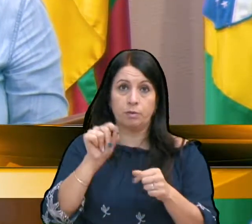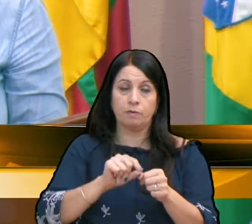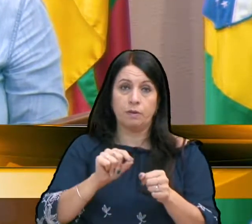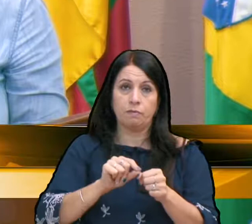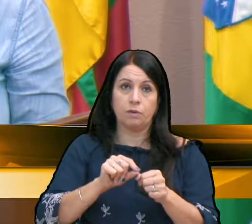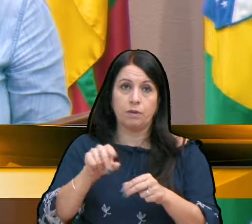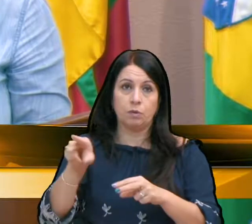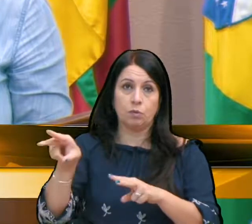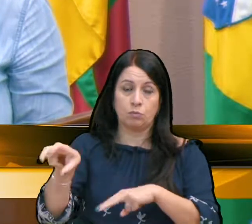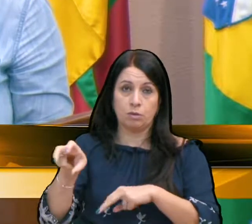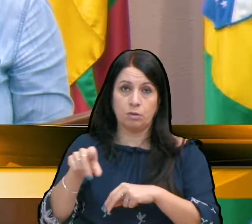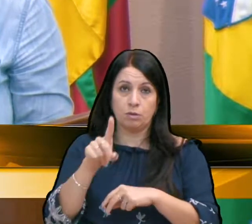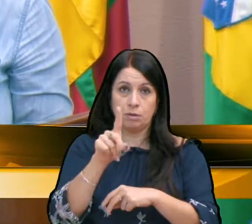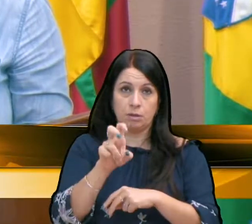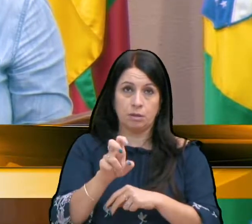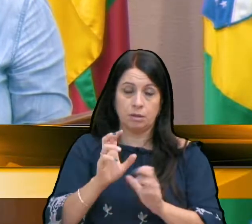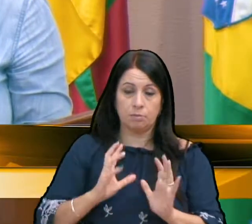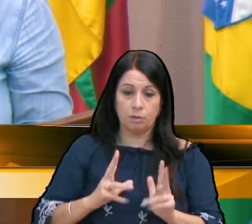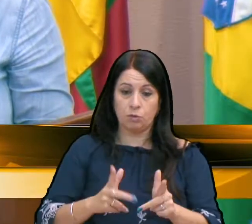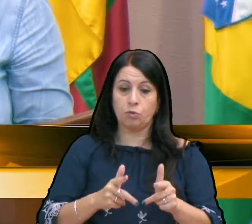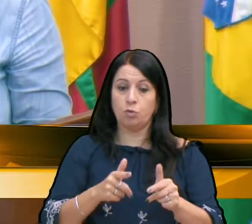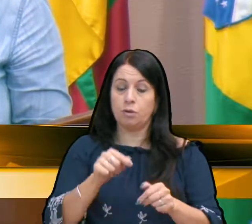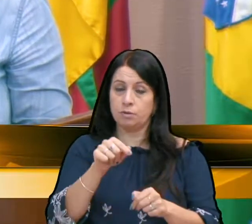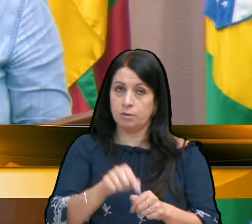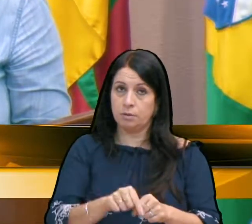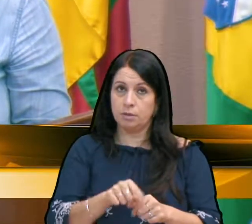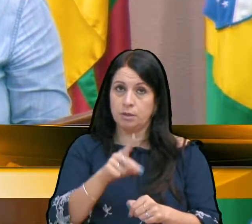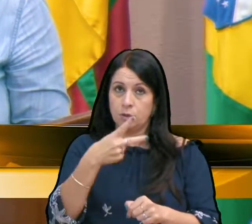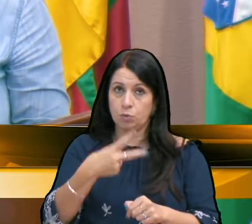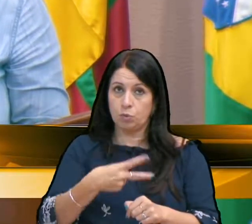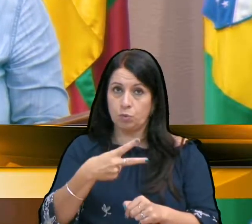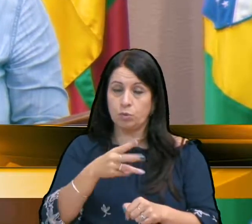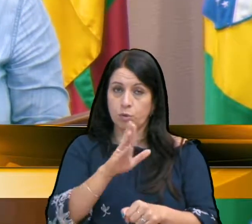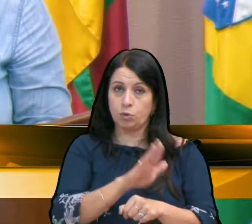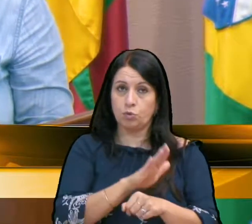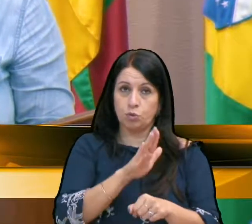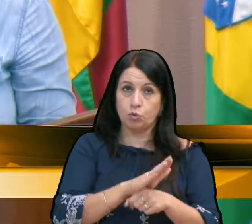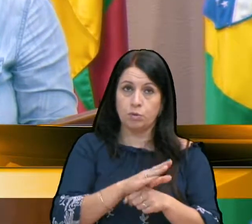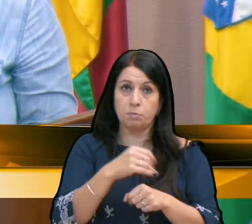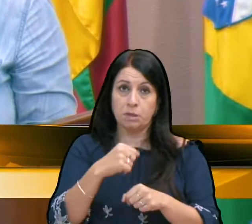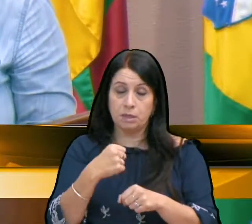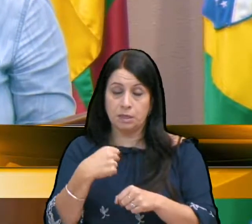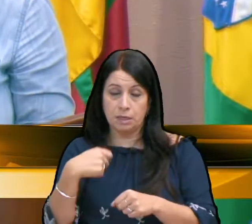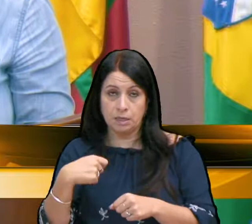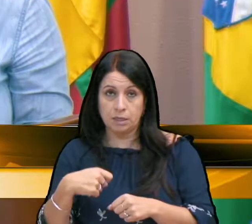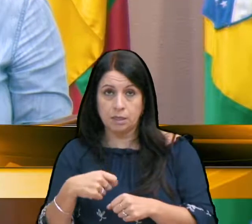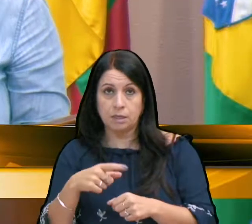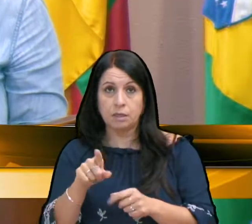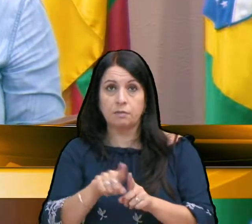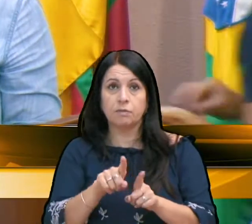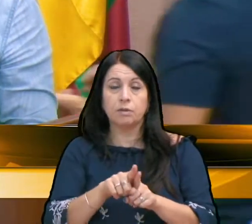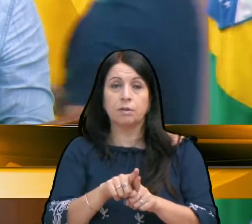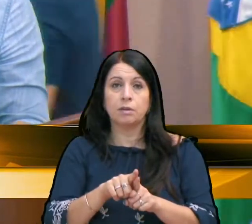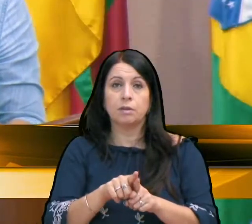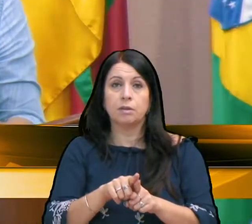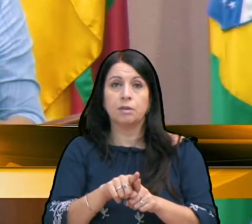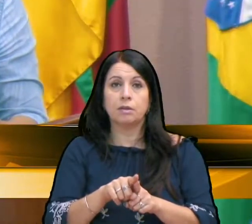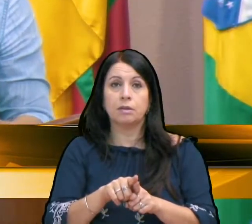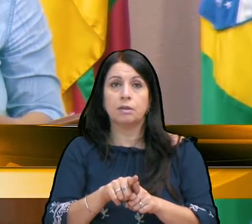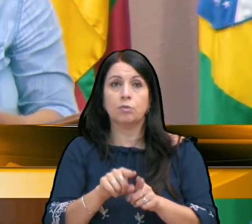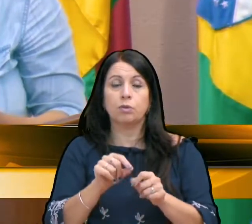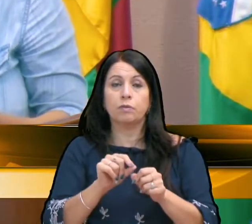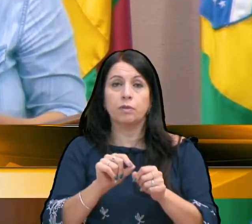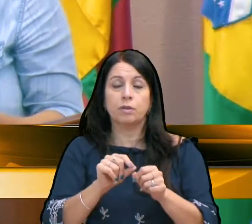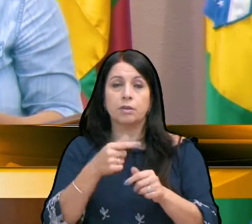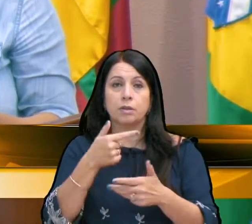executada no interior com 15 patrolas fixas e duas que auxiliam em caso de extrema necessidade, que foi o caso das intensivas